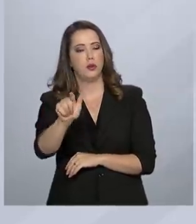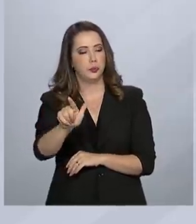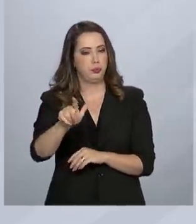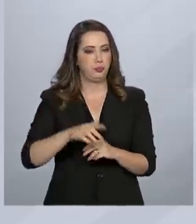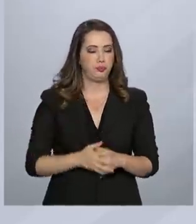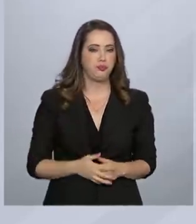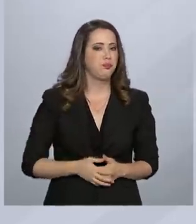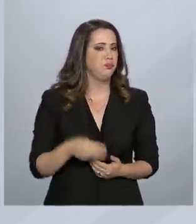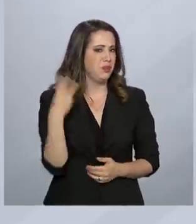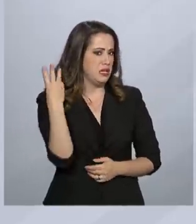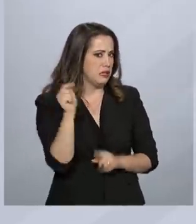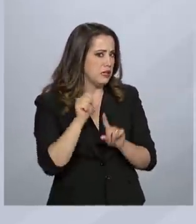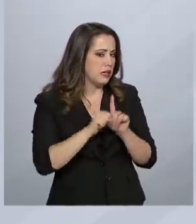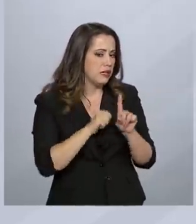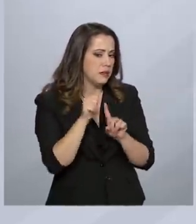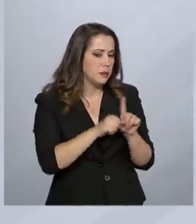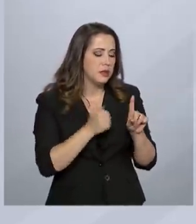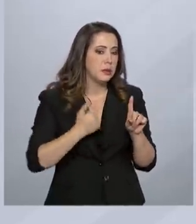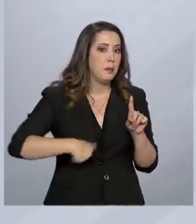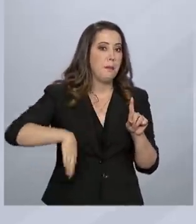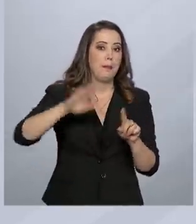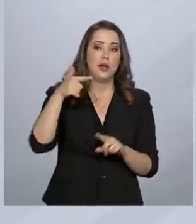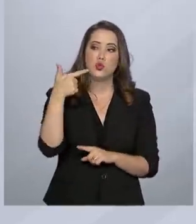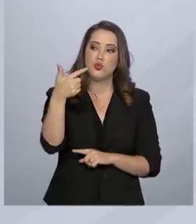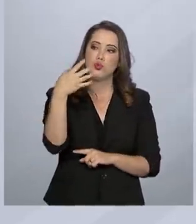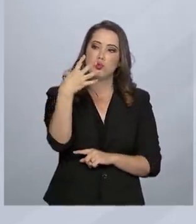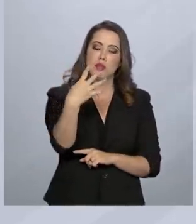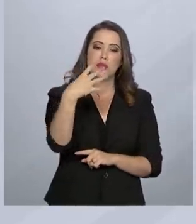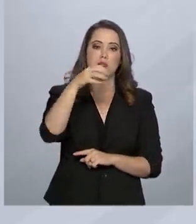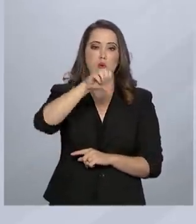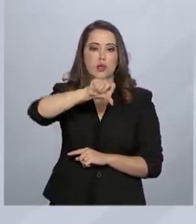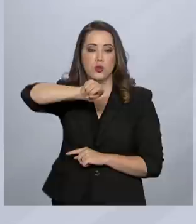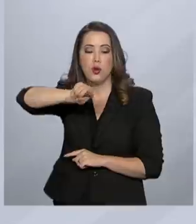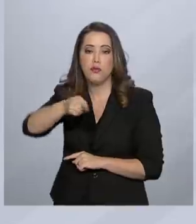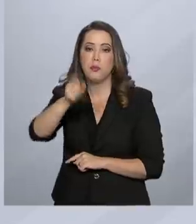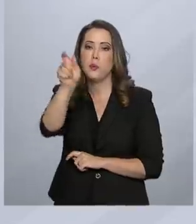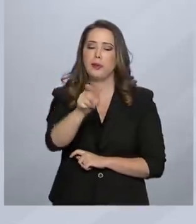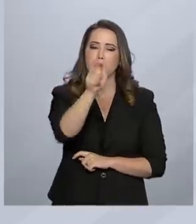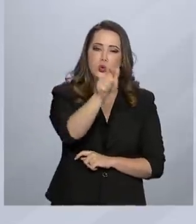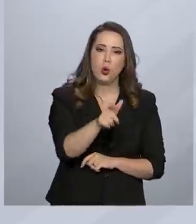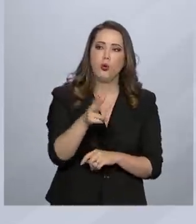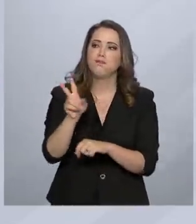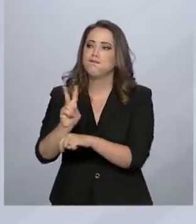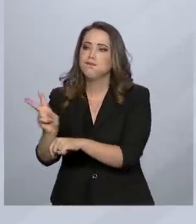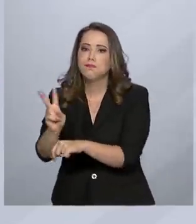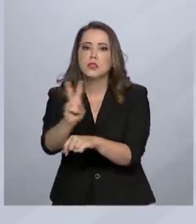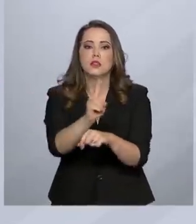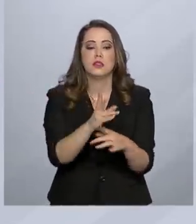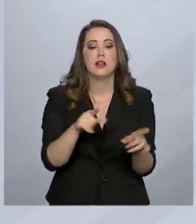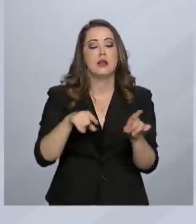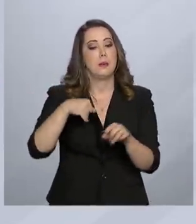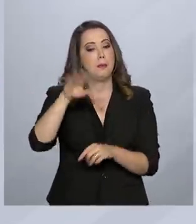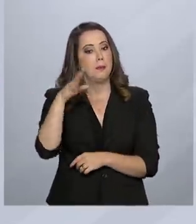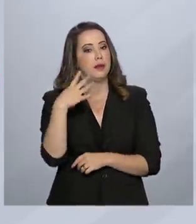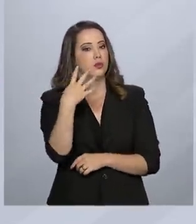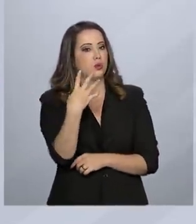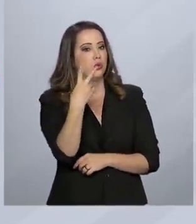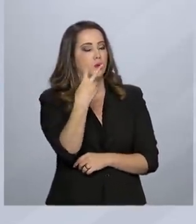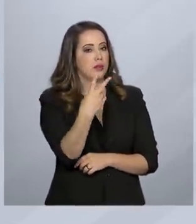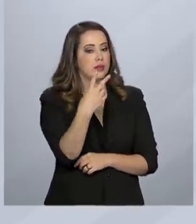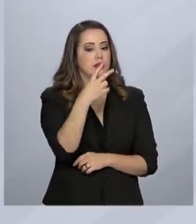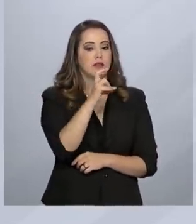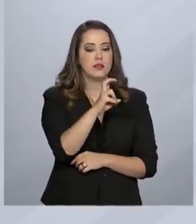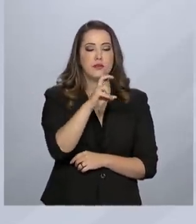projeto as equipes abordaram mais de 249 mil pessoas cumpriram 425 mandados de prisão